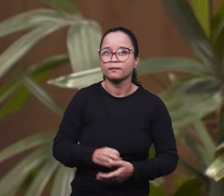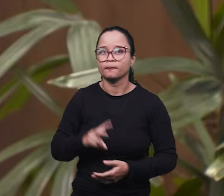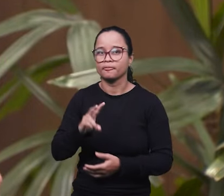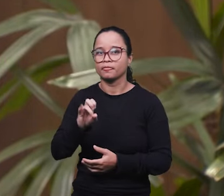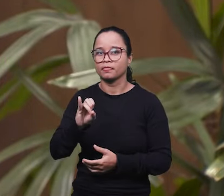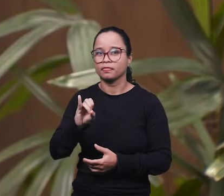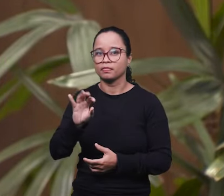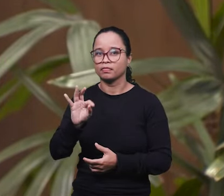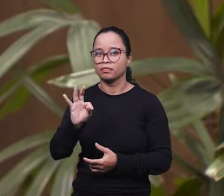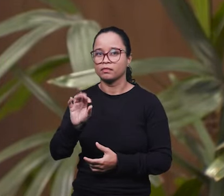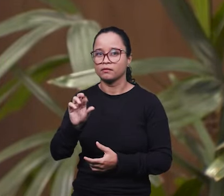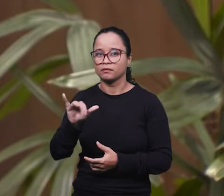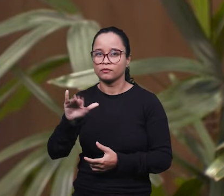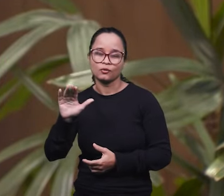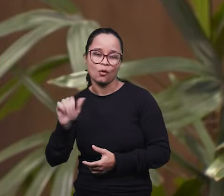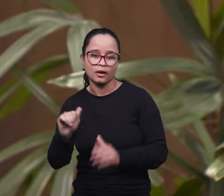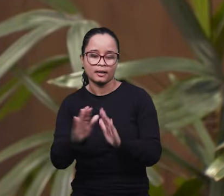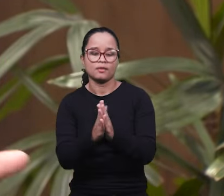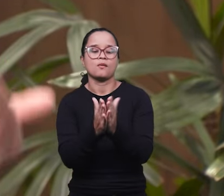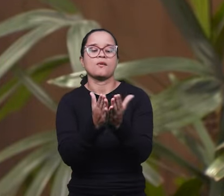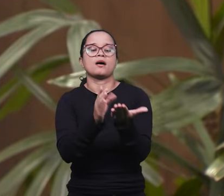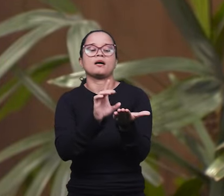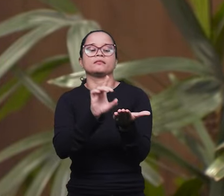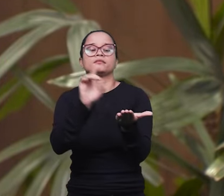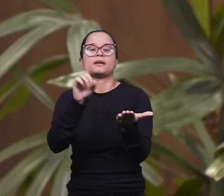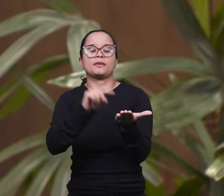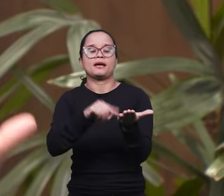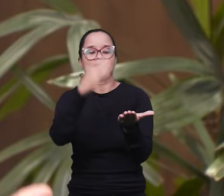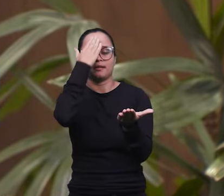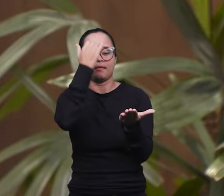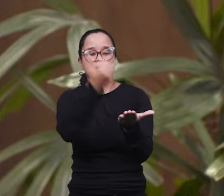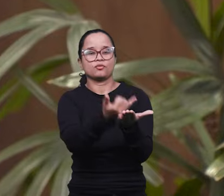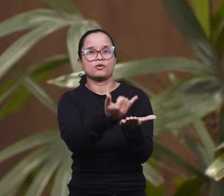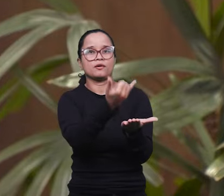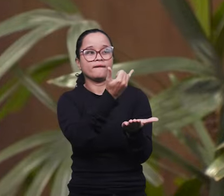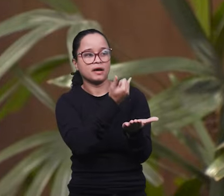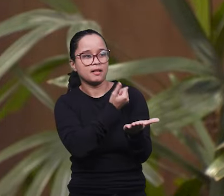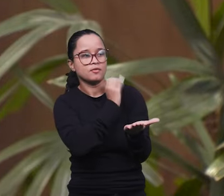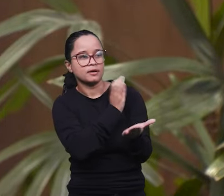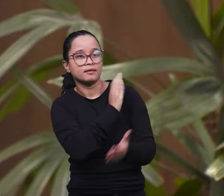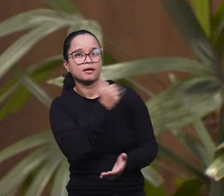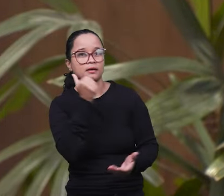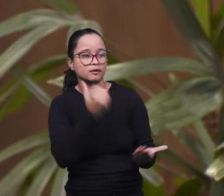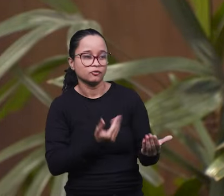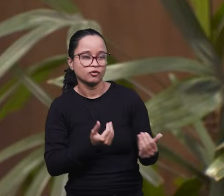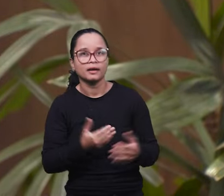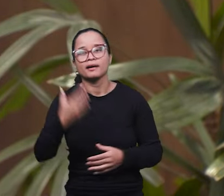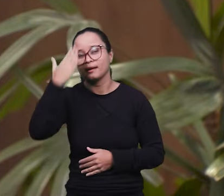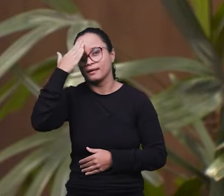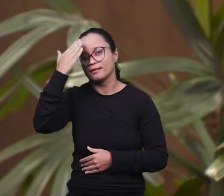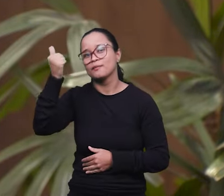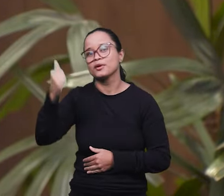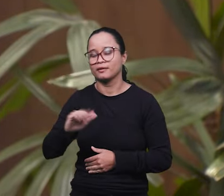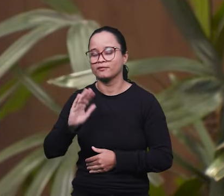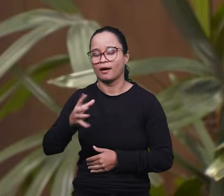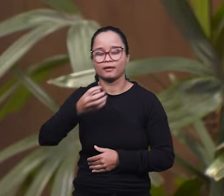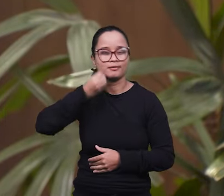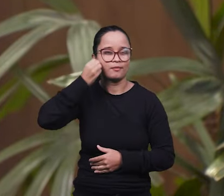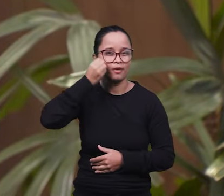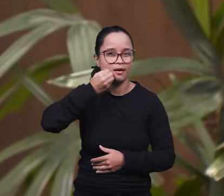a Bíblia do nada lá para saber que o senhor ia falar com aquela jovem ela tinha toda uma